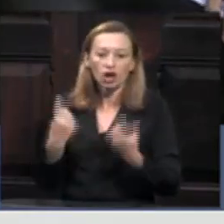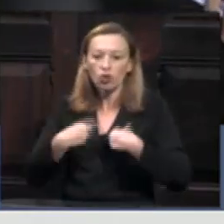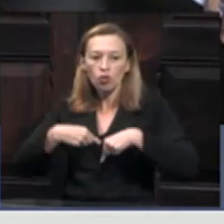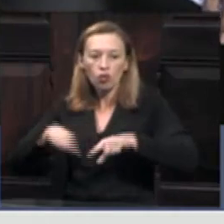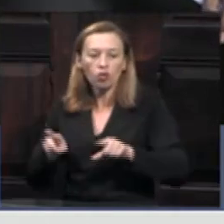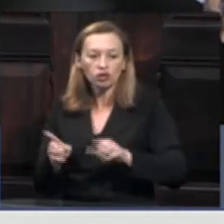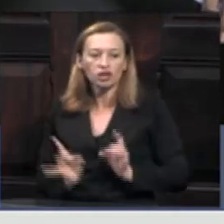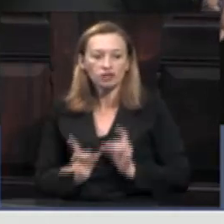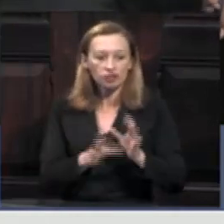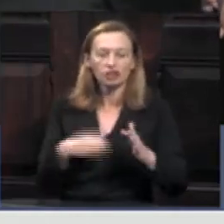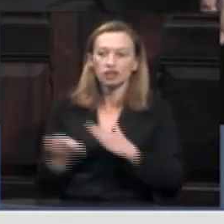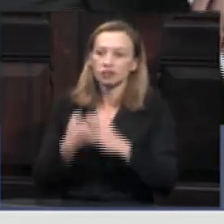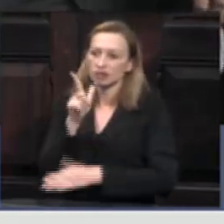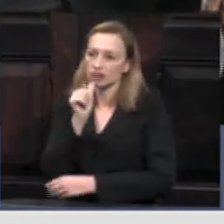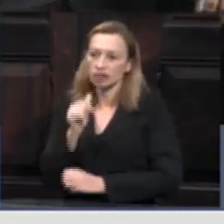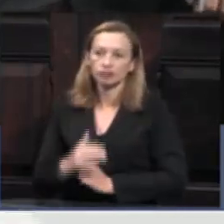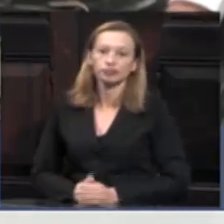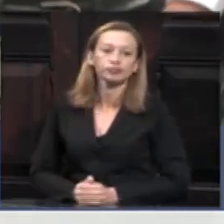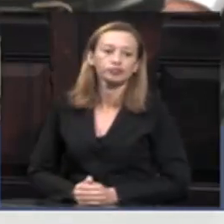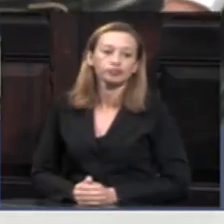a privatização da SEDAI.